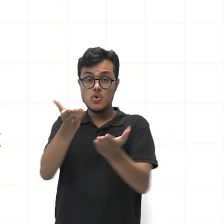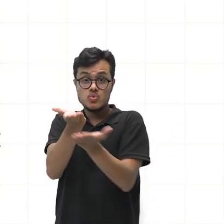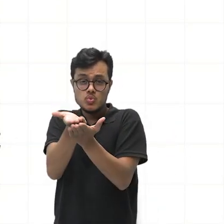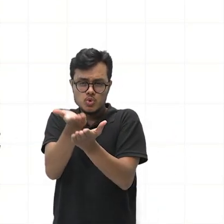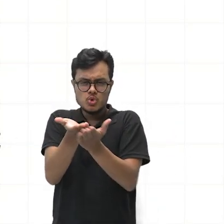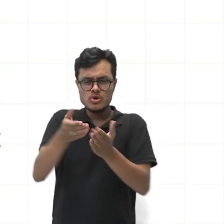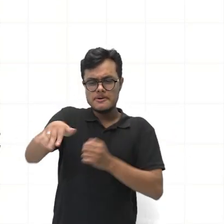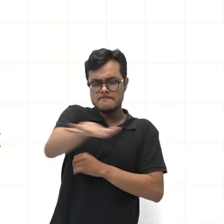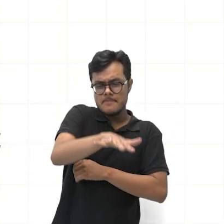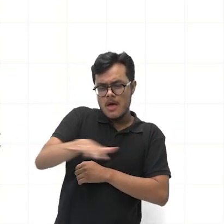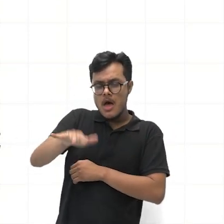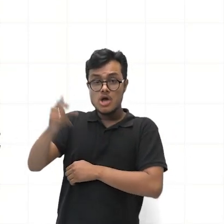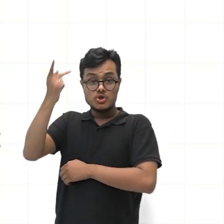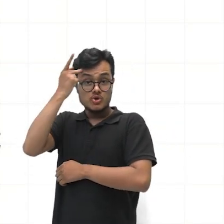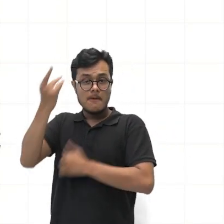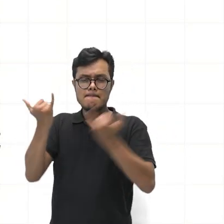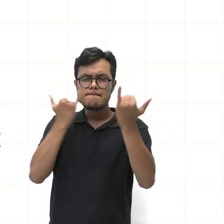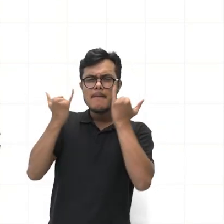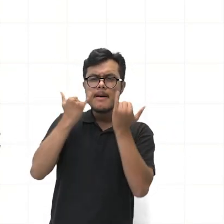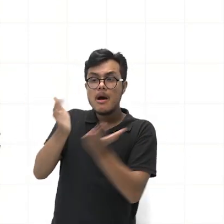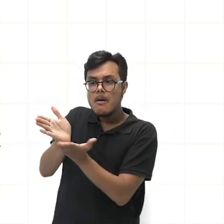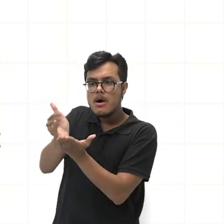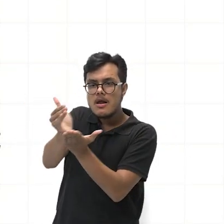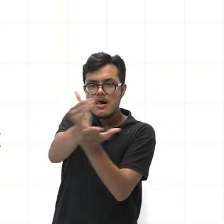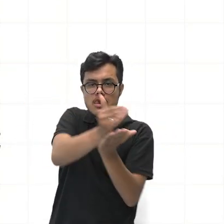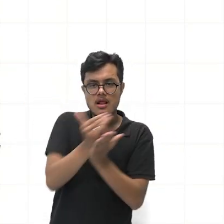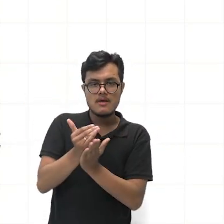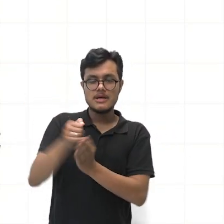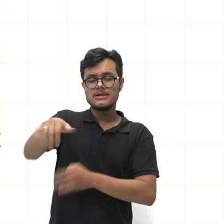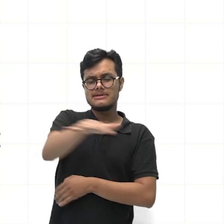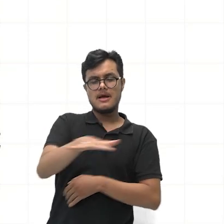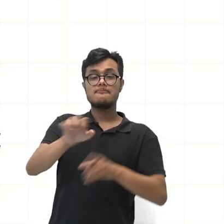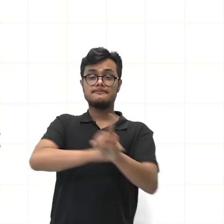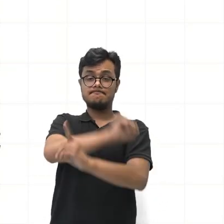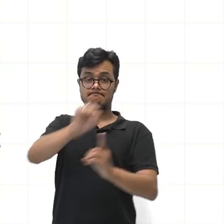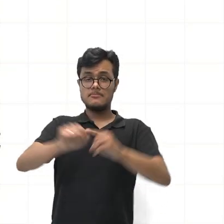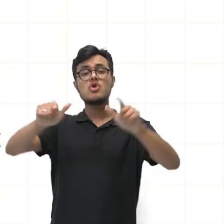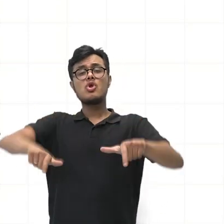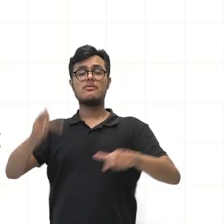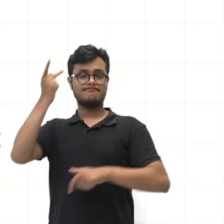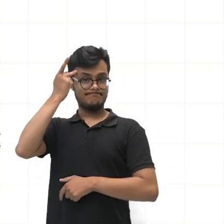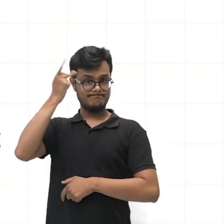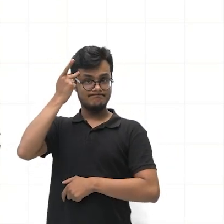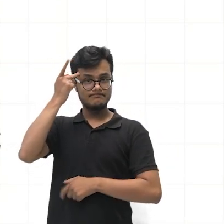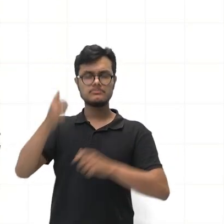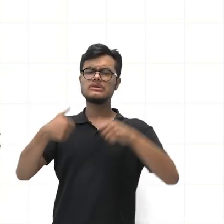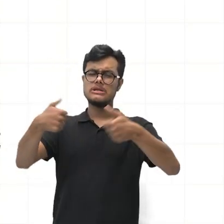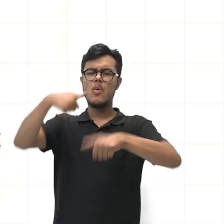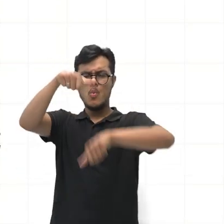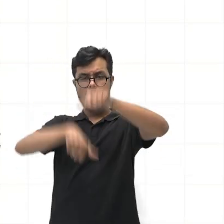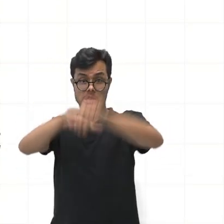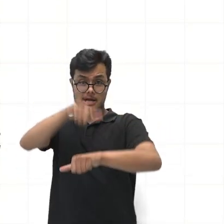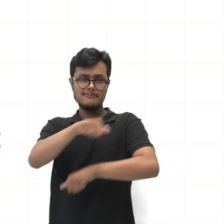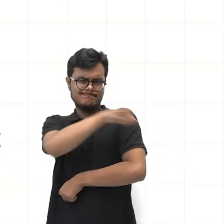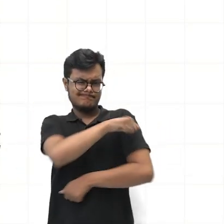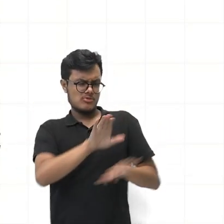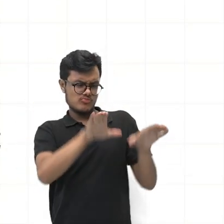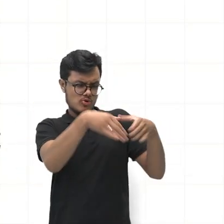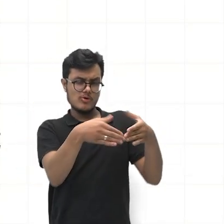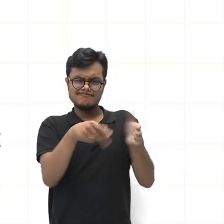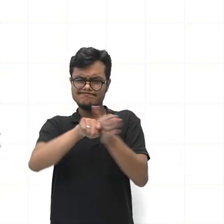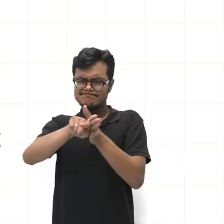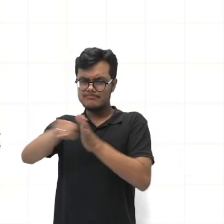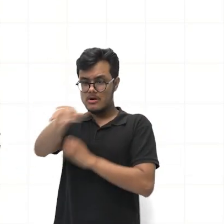Ou seja, esses dados, né, foram extraídos numa região lá de São Paulo, do estado de São Paulo, né, mais